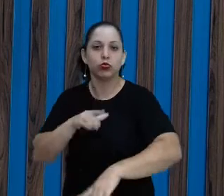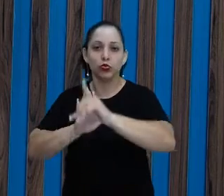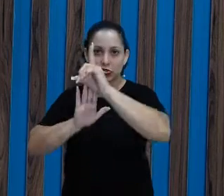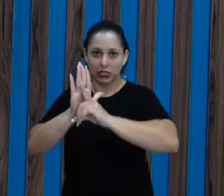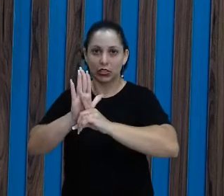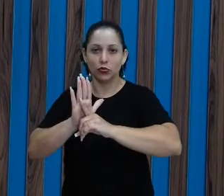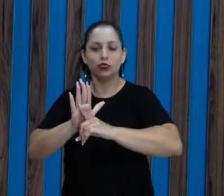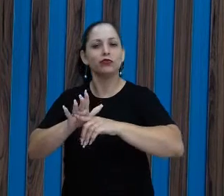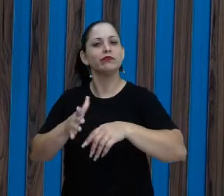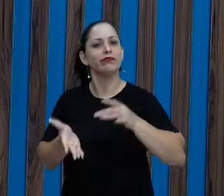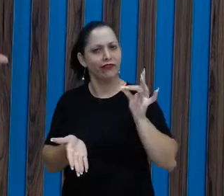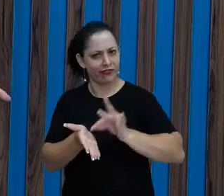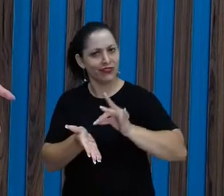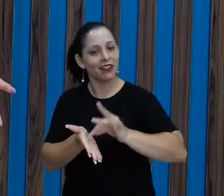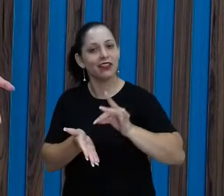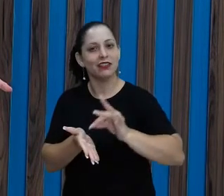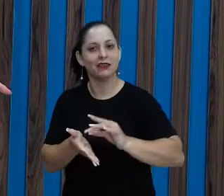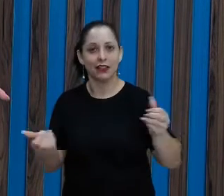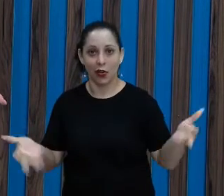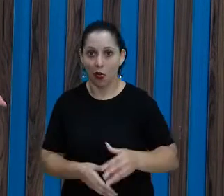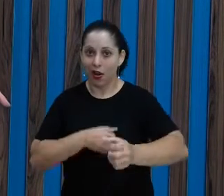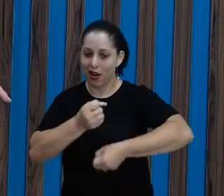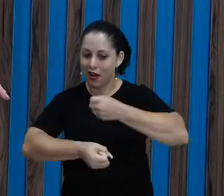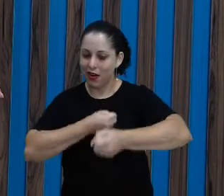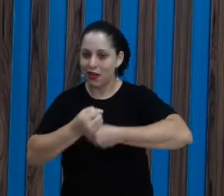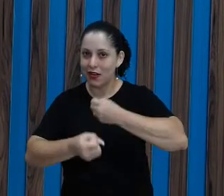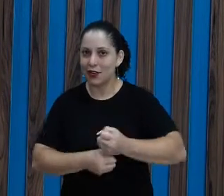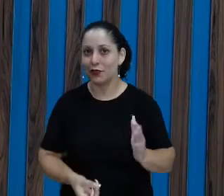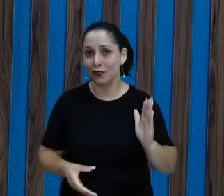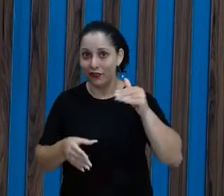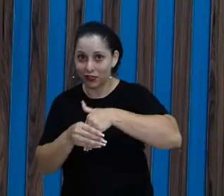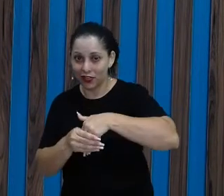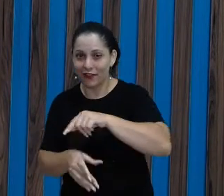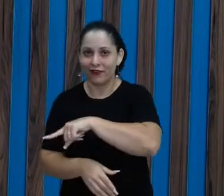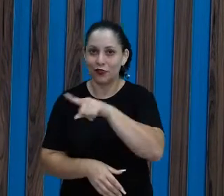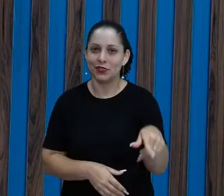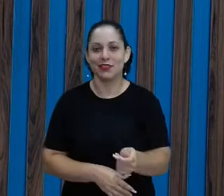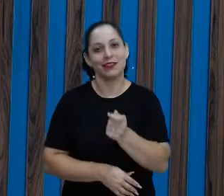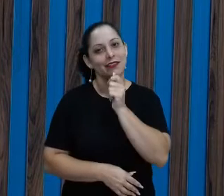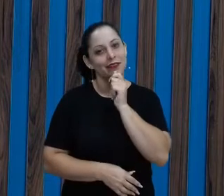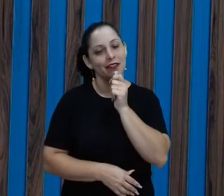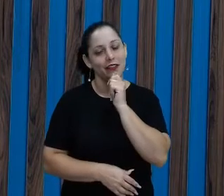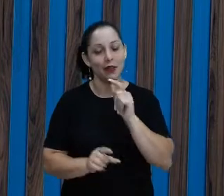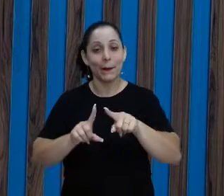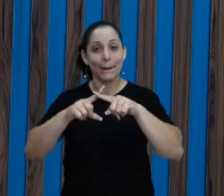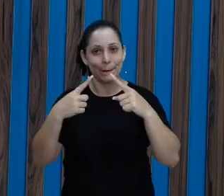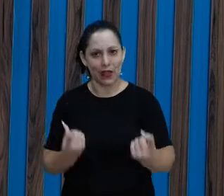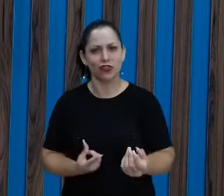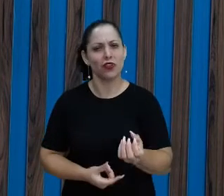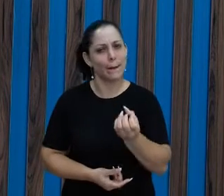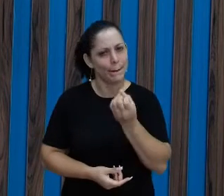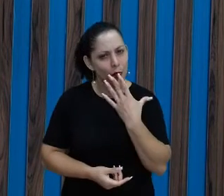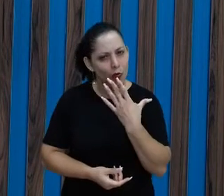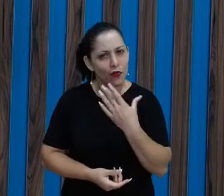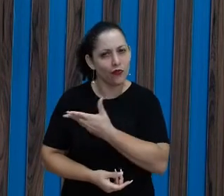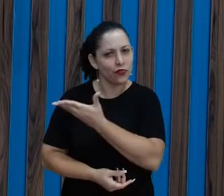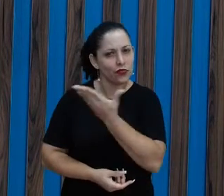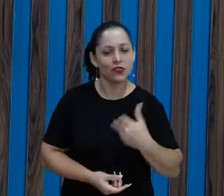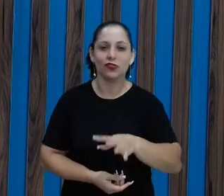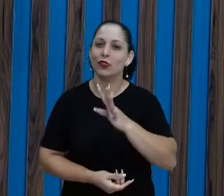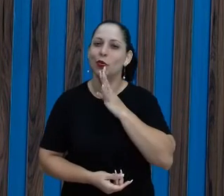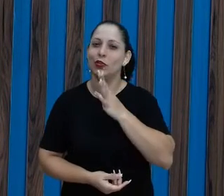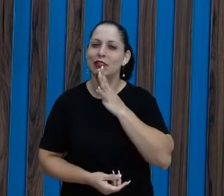garantidos. Né? Então, a gente está em ano de eleição, inclusive, né? Vocês ainda não podem votar, mas é bom se inteirar sobre tudo o que